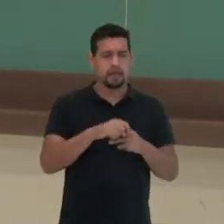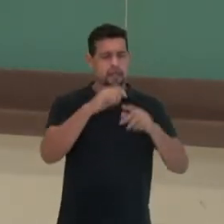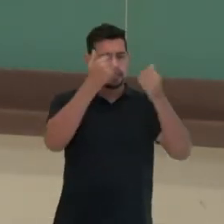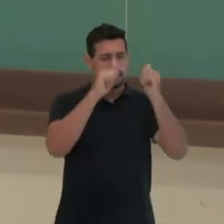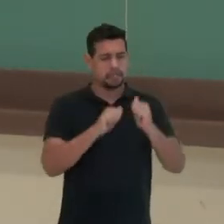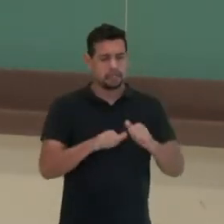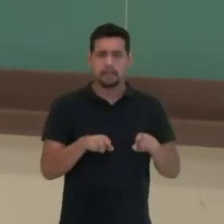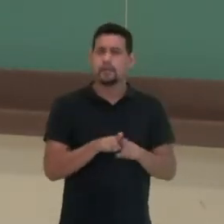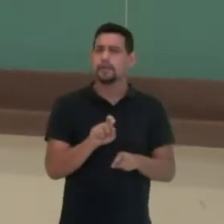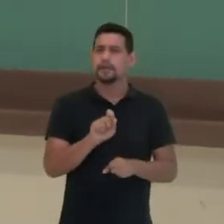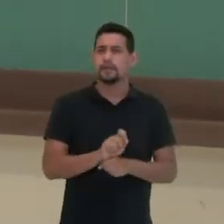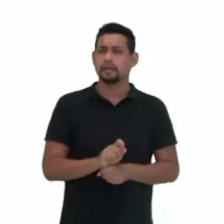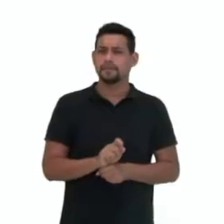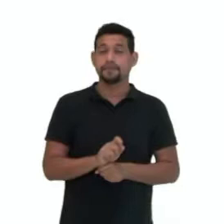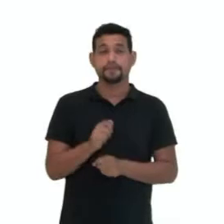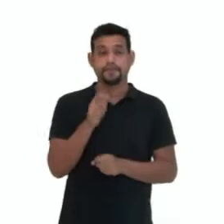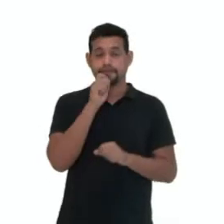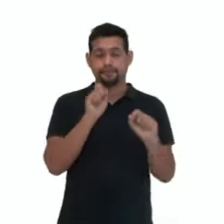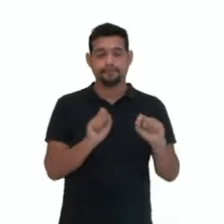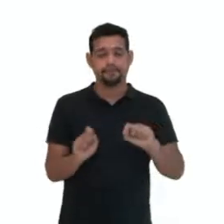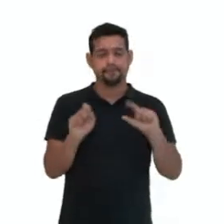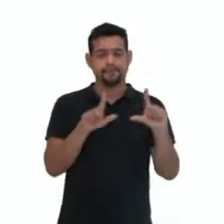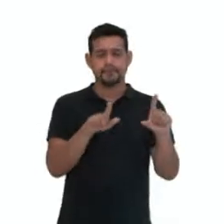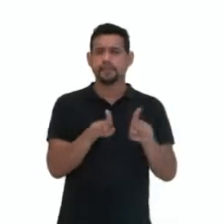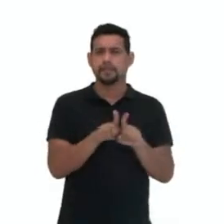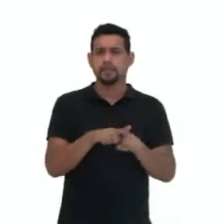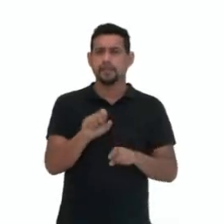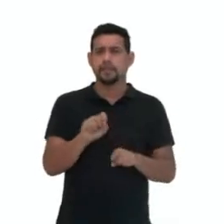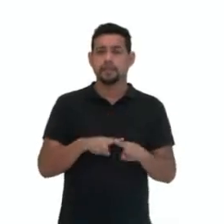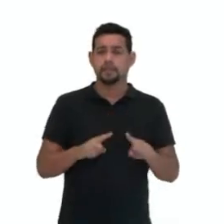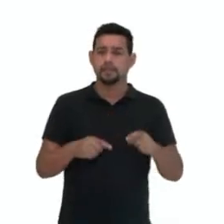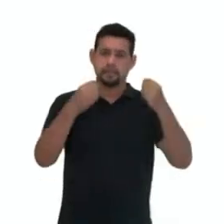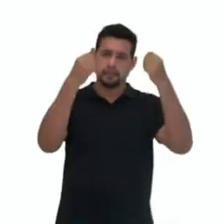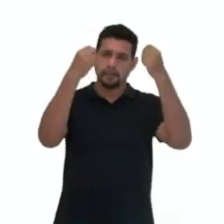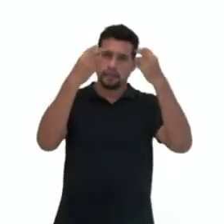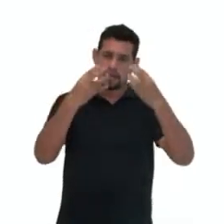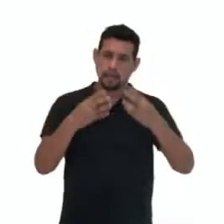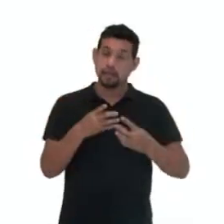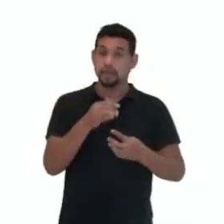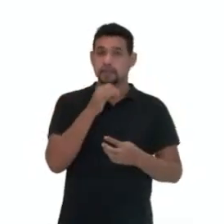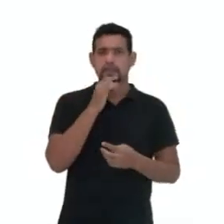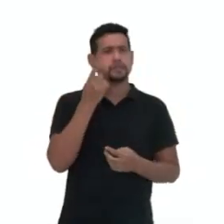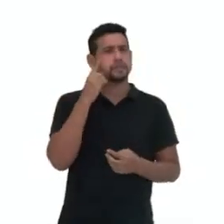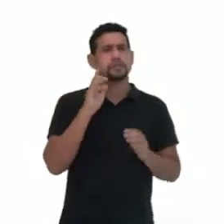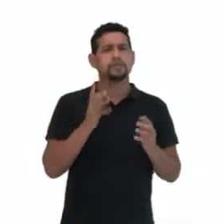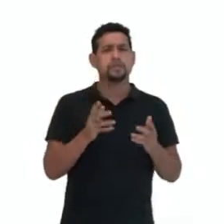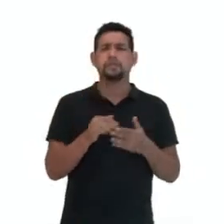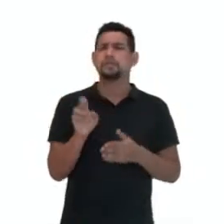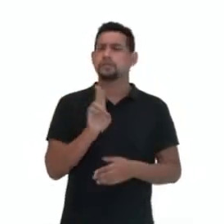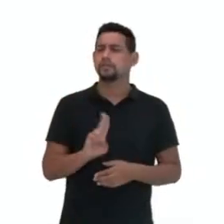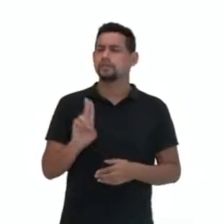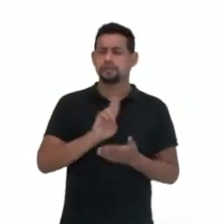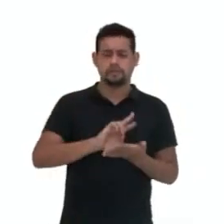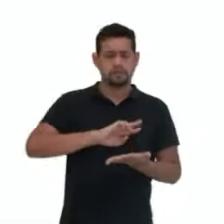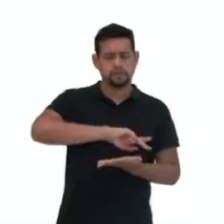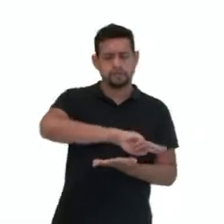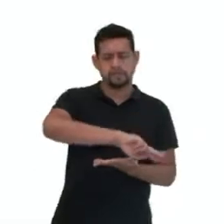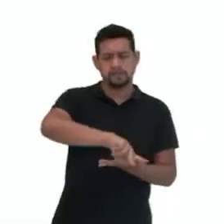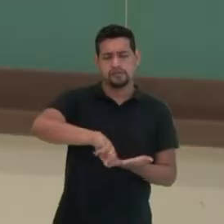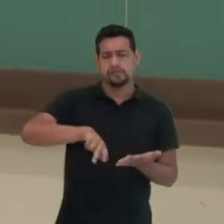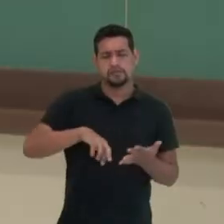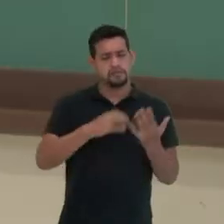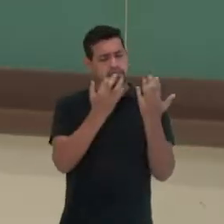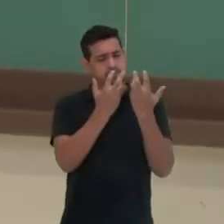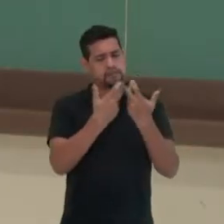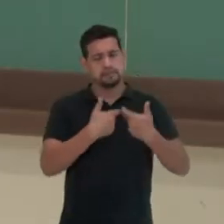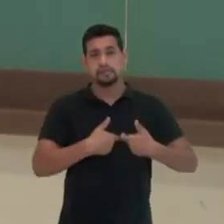convidar-te para observar essa imagem aqui e quero mencionar para você o seguinte: nos dias de hoje utilizamos diversos tipos de